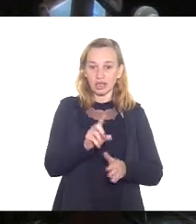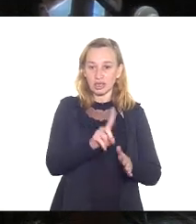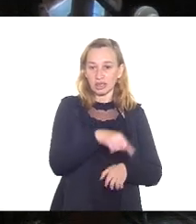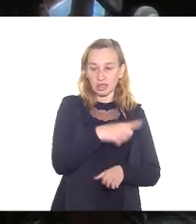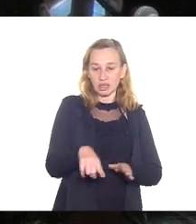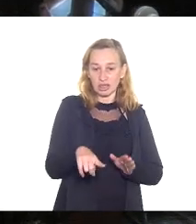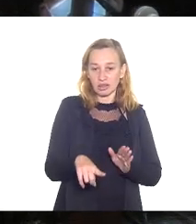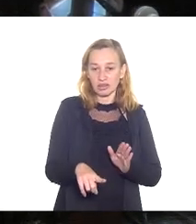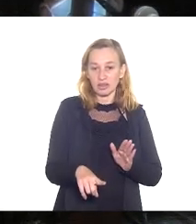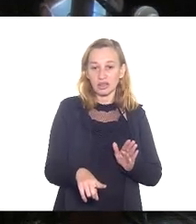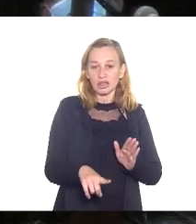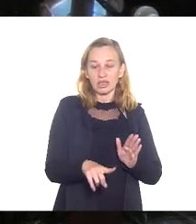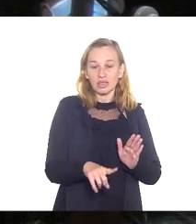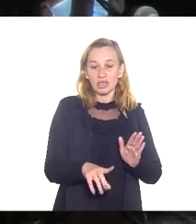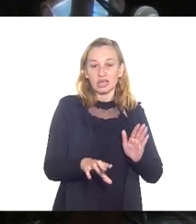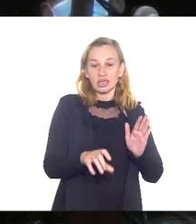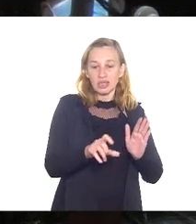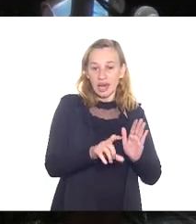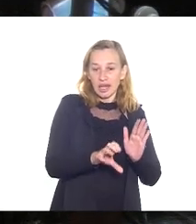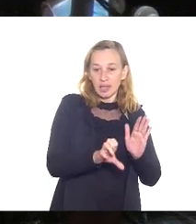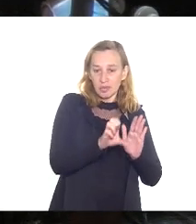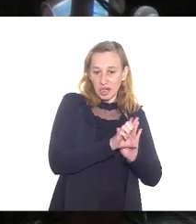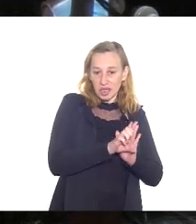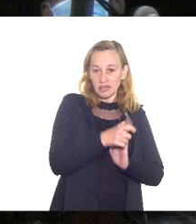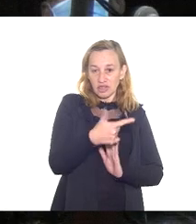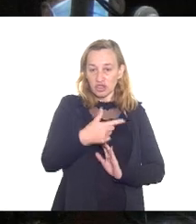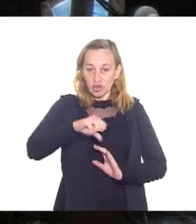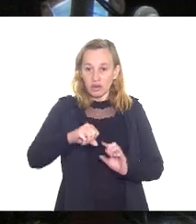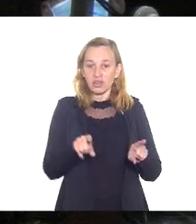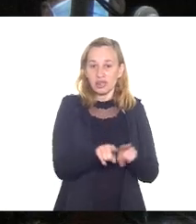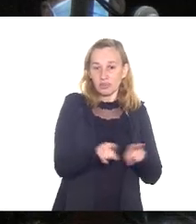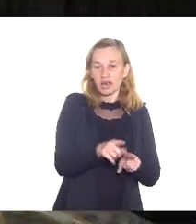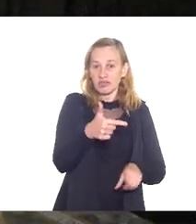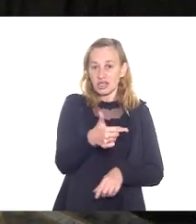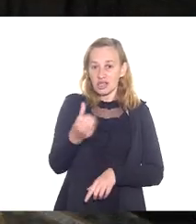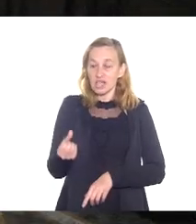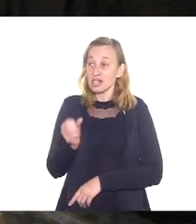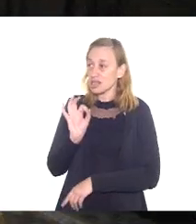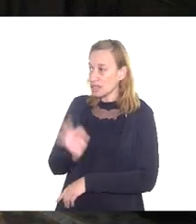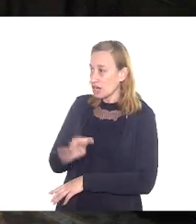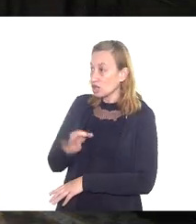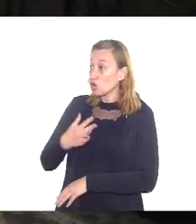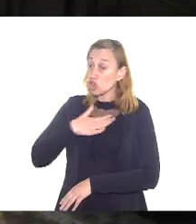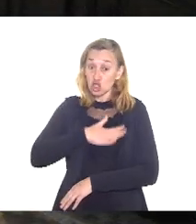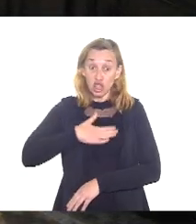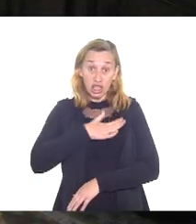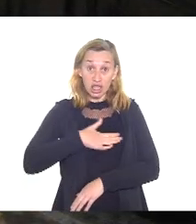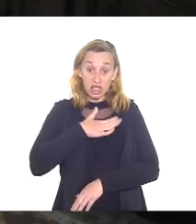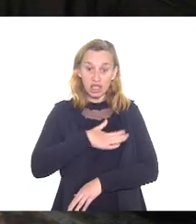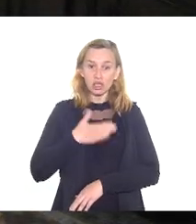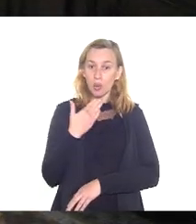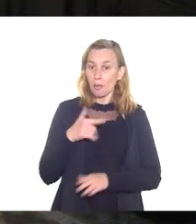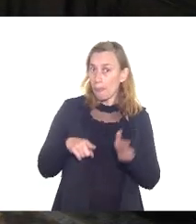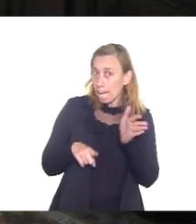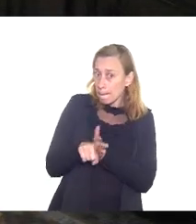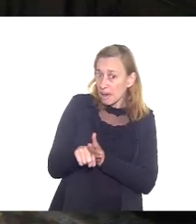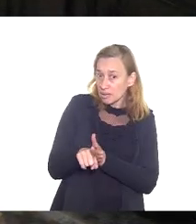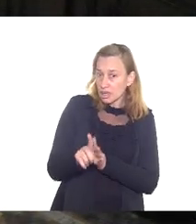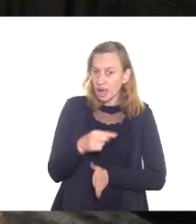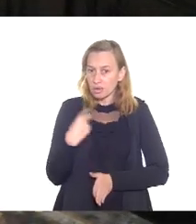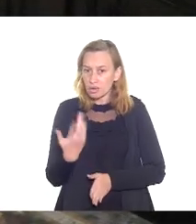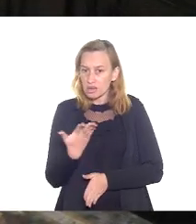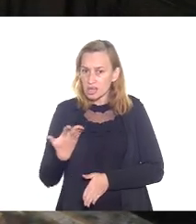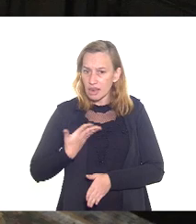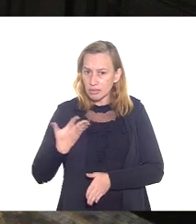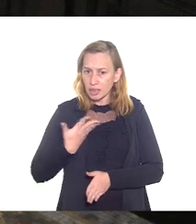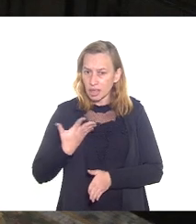emenda modificativa número 9 e rejeição da emenda aditiva número 26. Certo. E eu gostaria de perguntar à nossa companheira